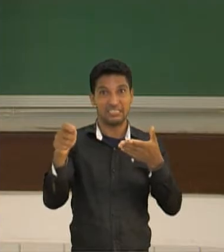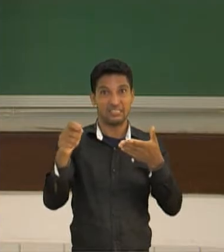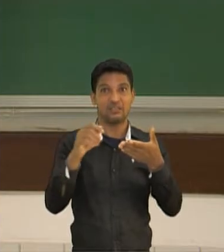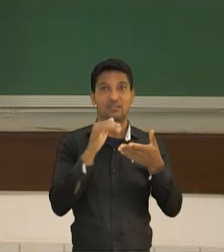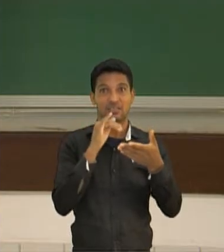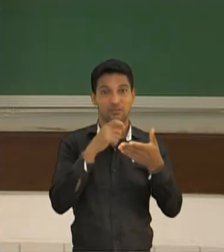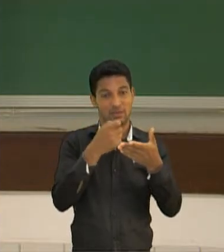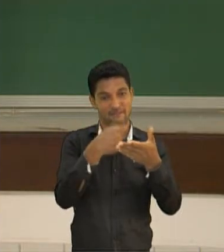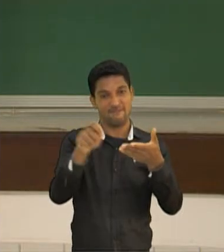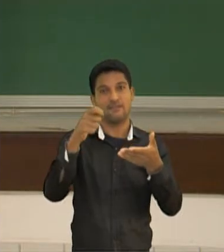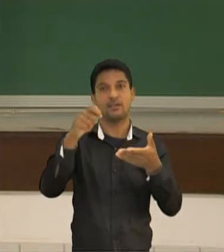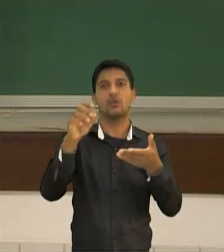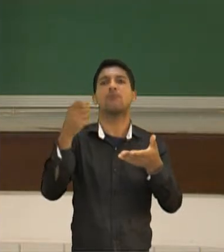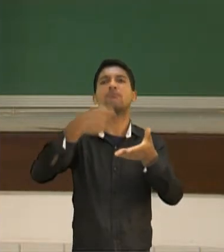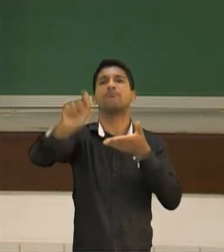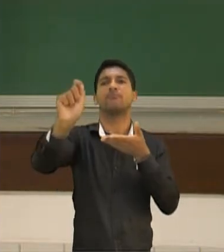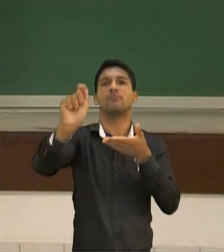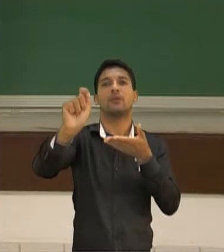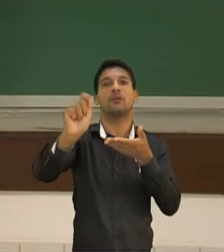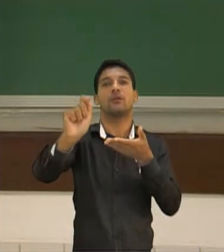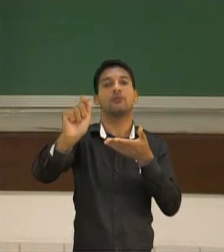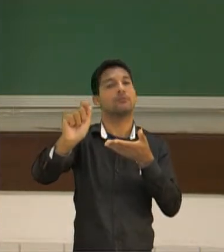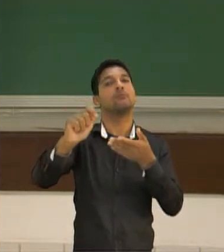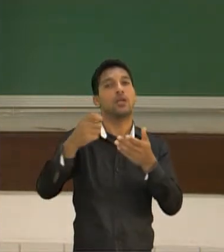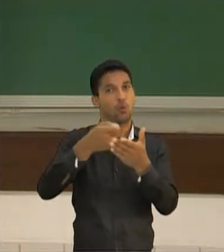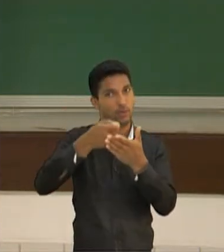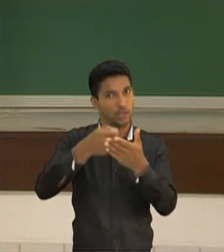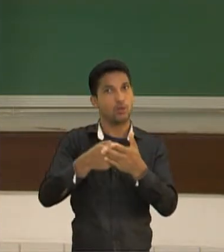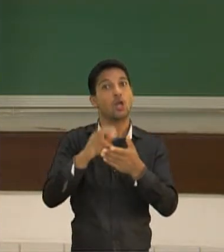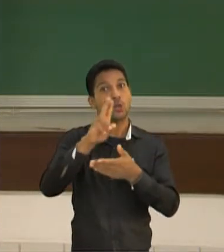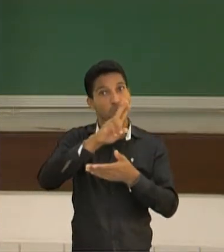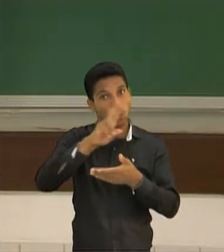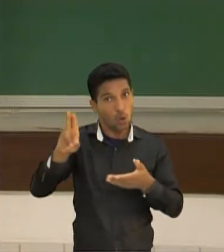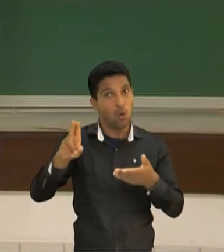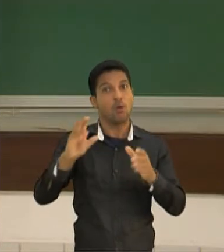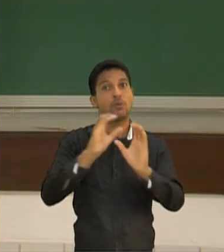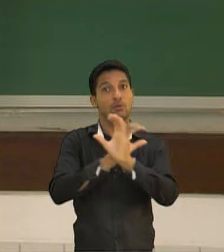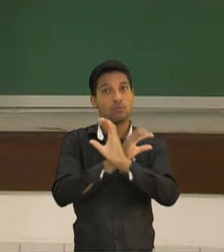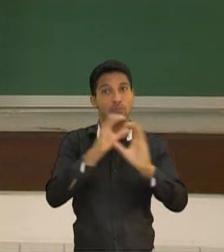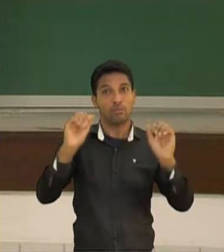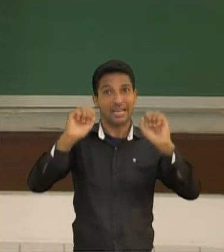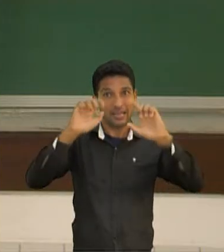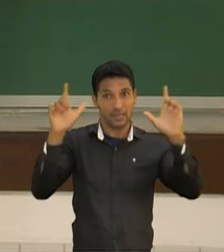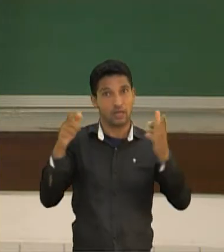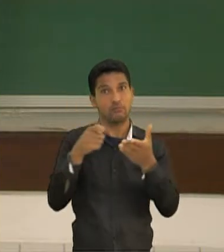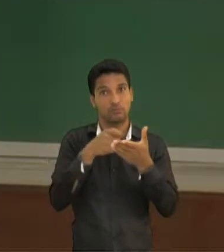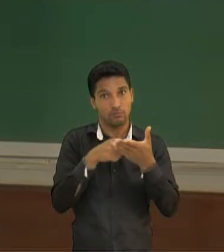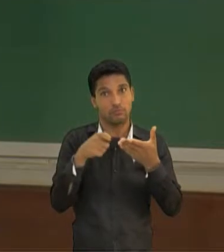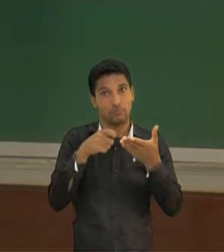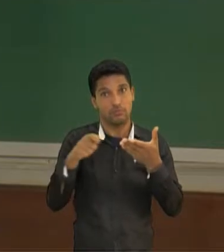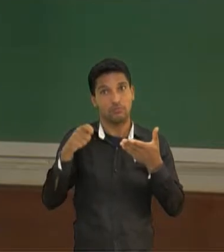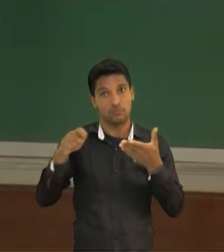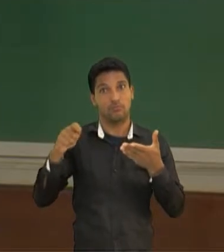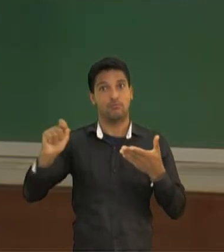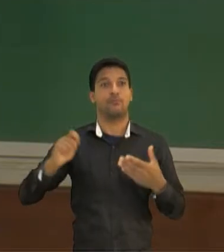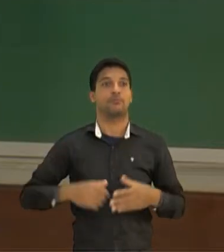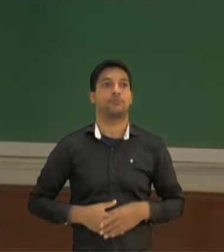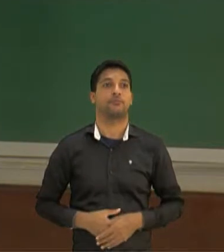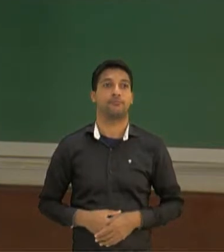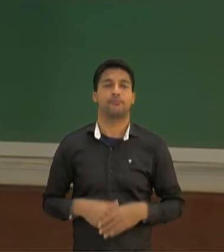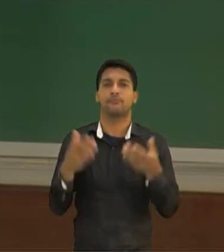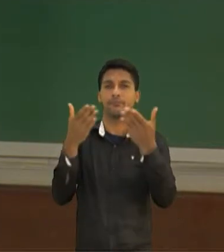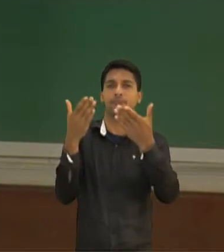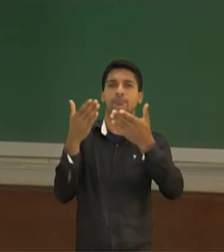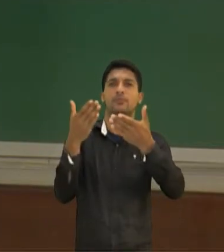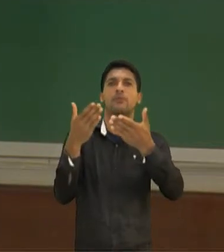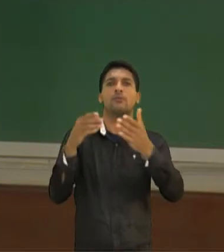por extenso, certo? Então, aqui a gente tem o nosso primeiro quiz de hoje, para a gente ver se estamos aí, né,